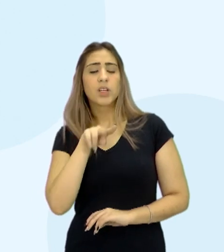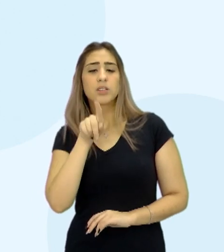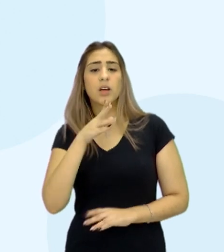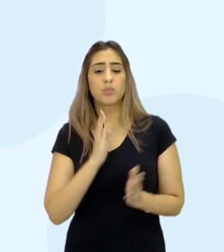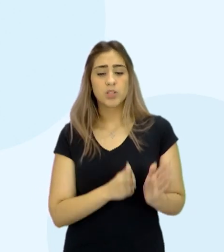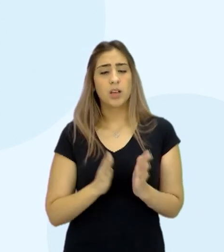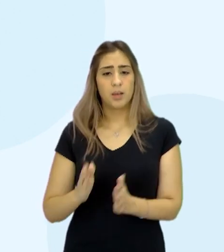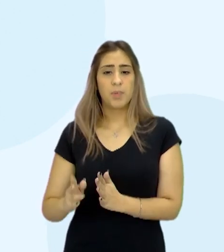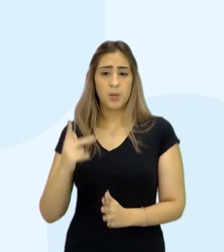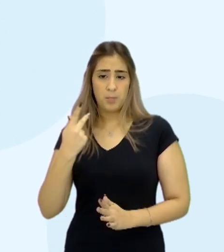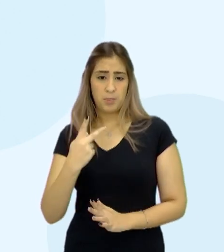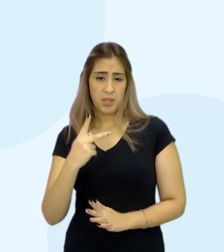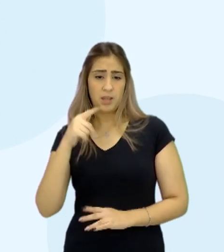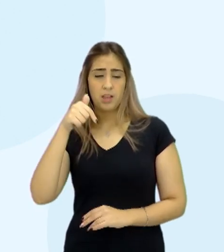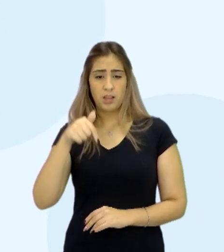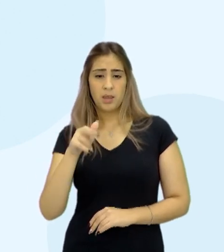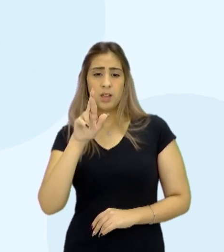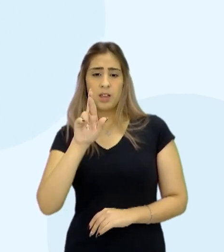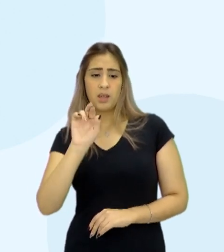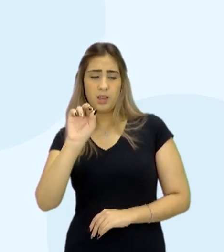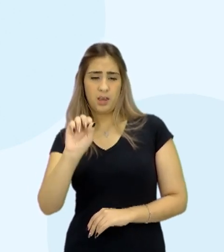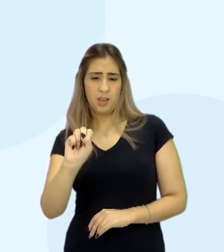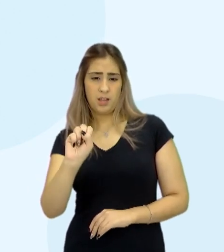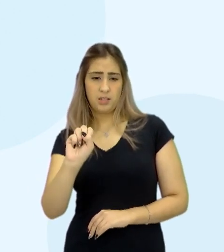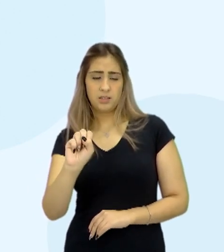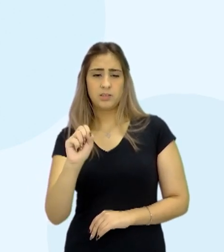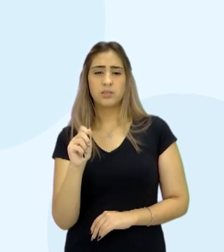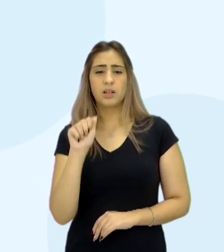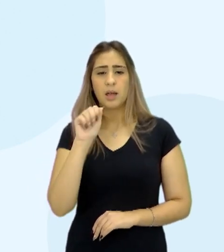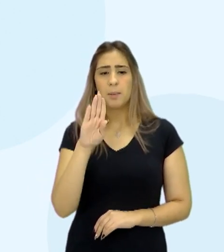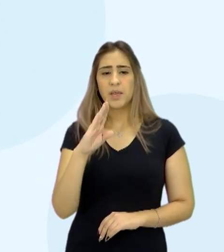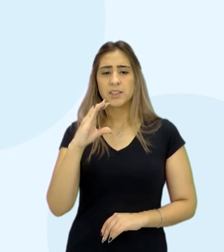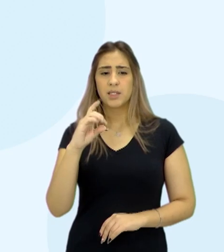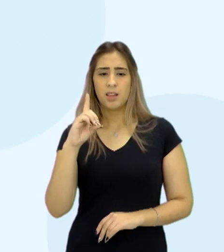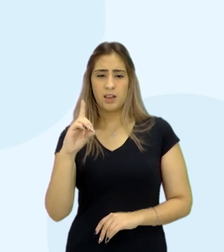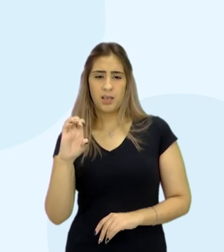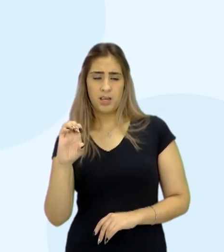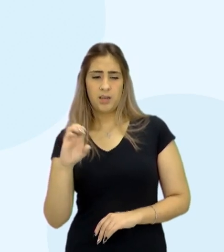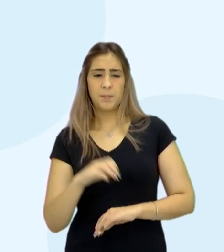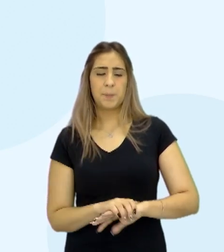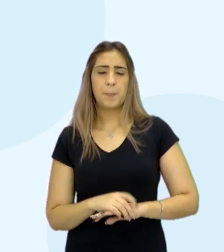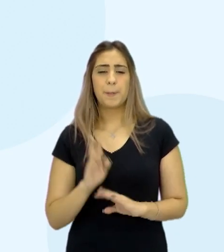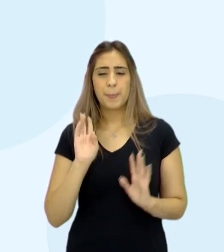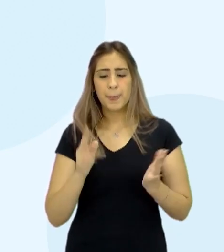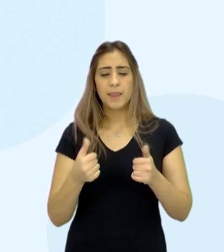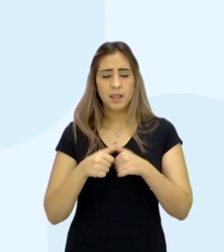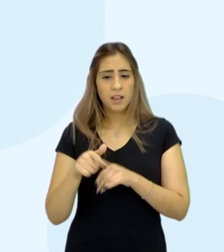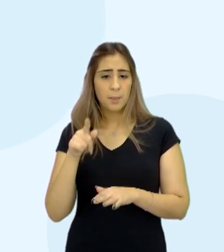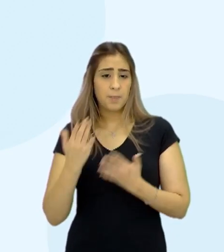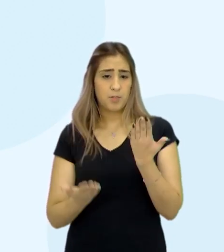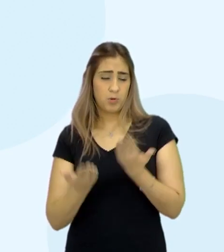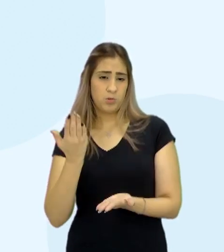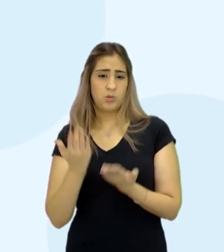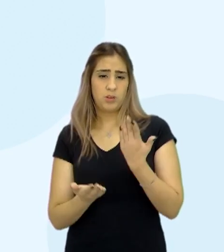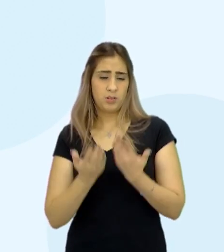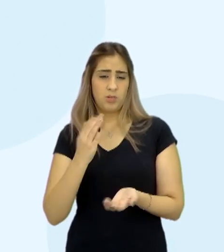segmentos PQ, RS, AB e CD, nesta ordem, são proporcionais. Então, ele quer que você faça